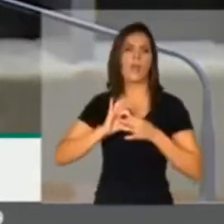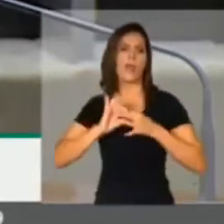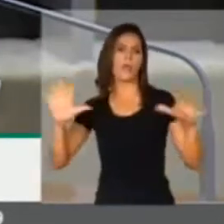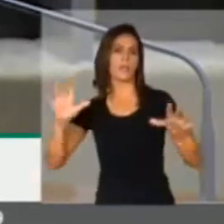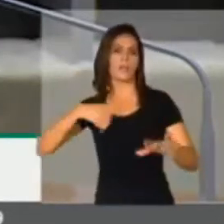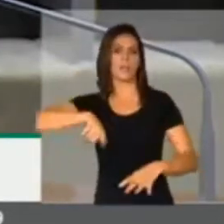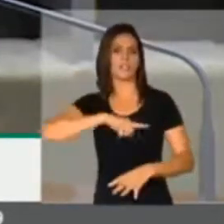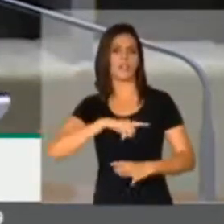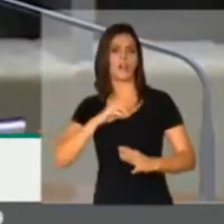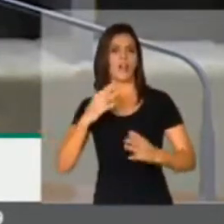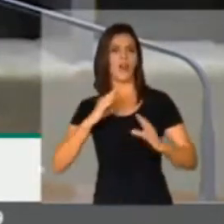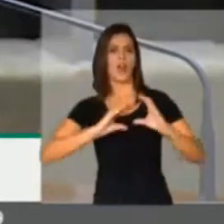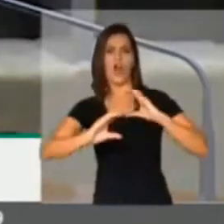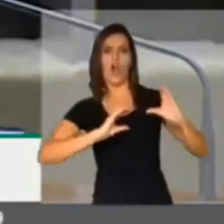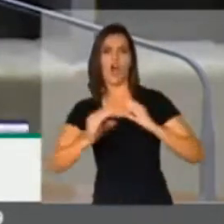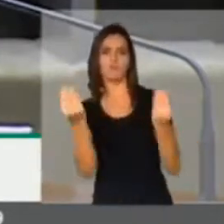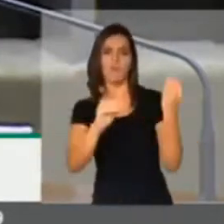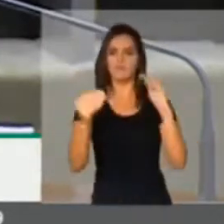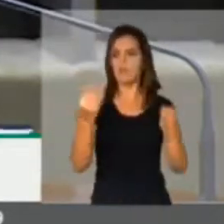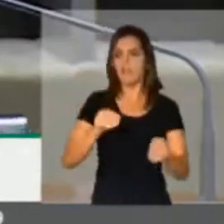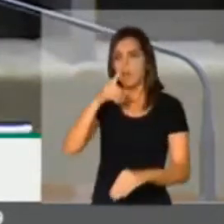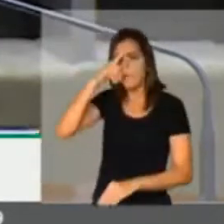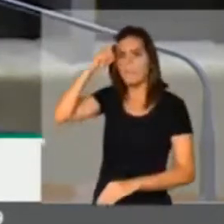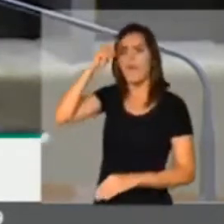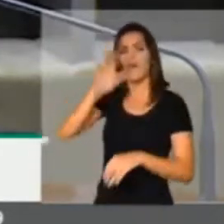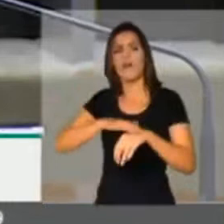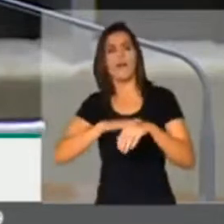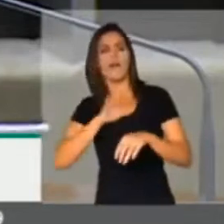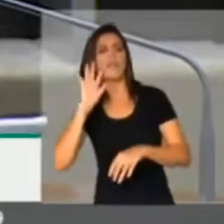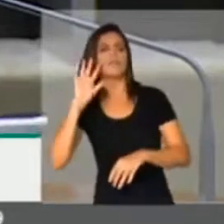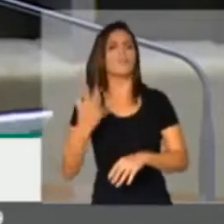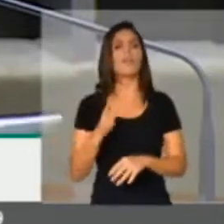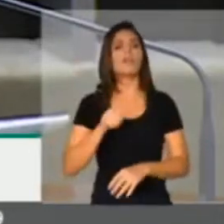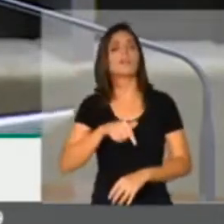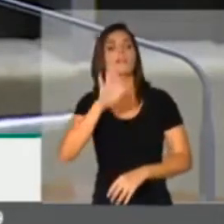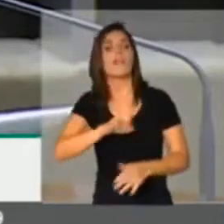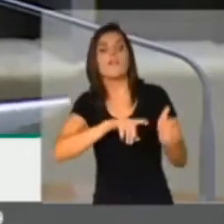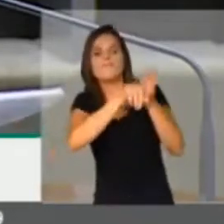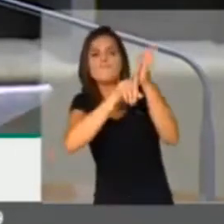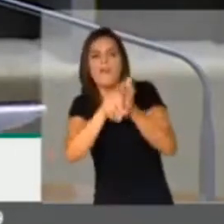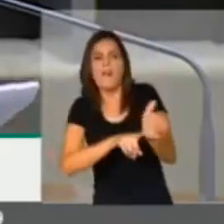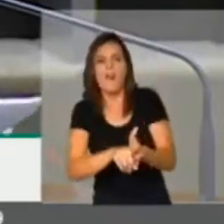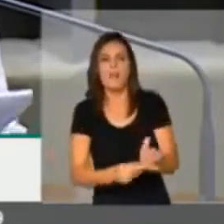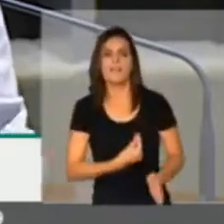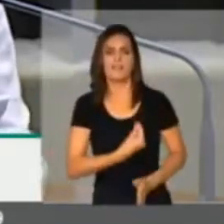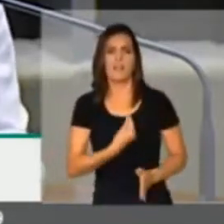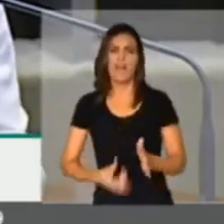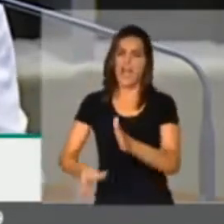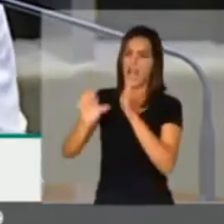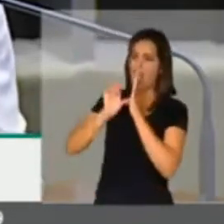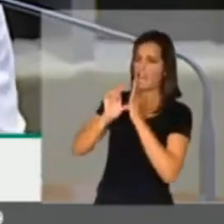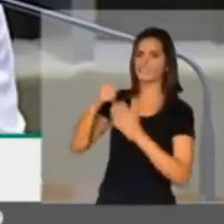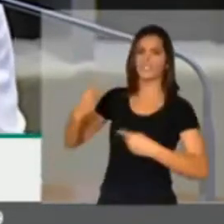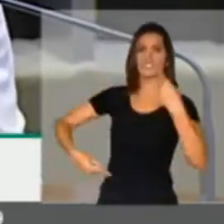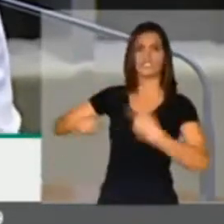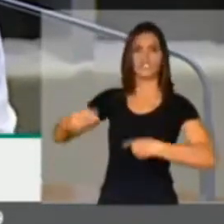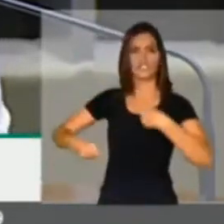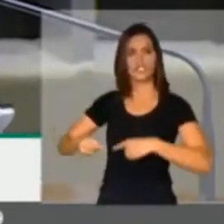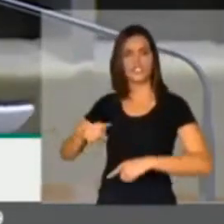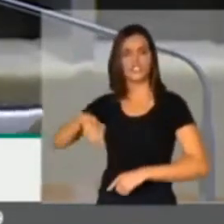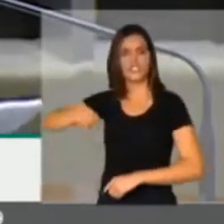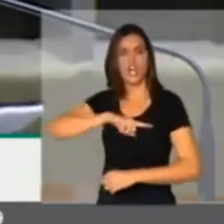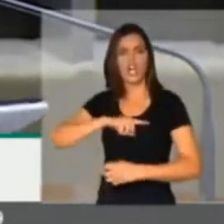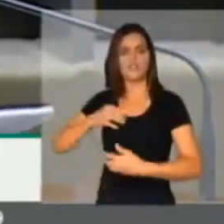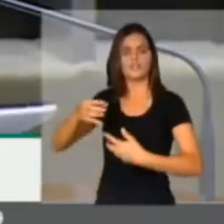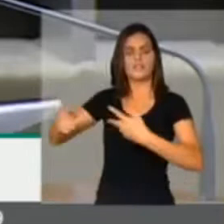que nós falamos e ele decidir quem ele investiga, sem passar por esse Congresso Nacional, sem passar pelo Judiciário? Eles estão